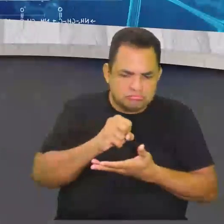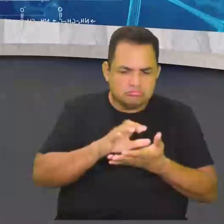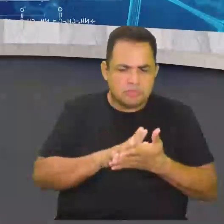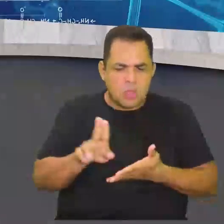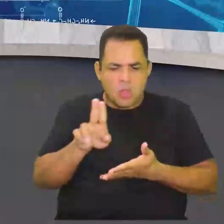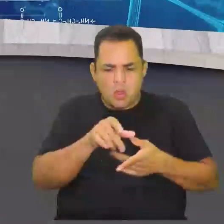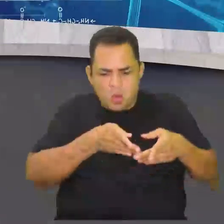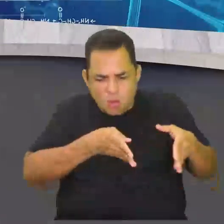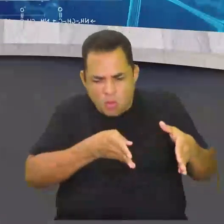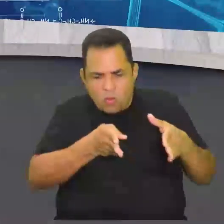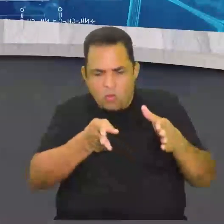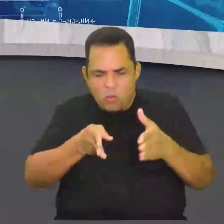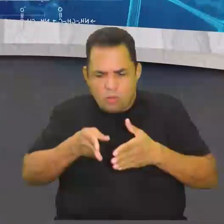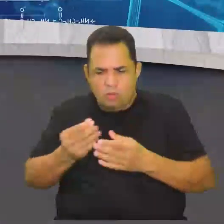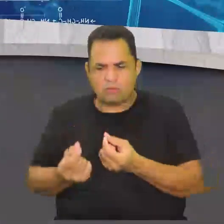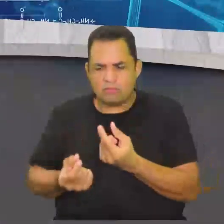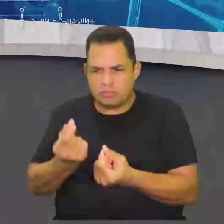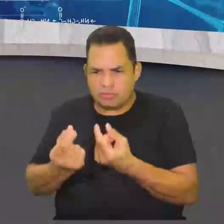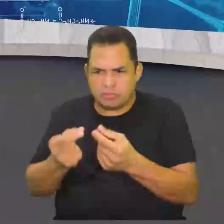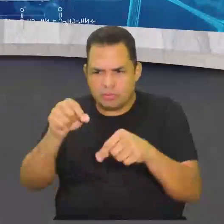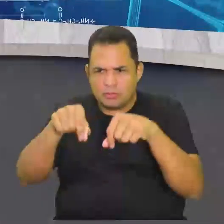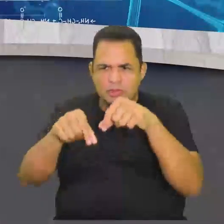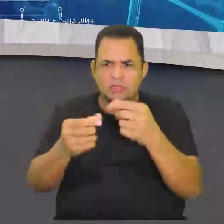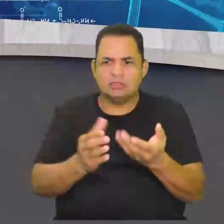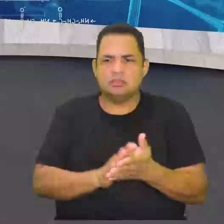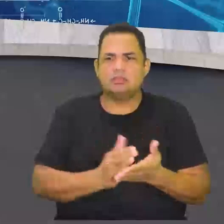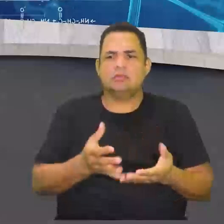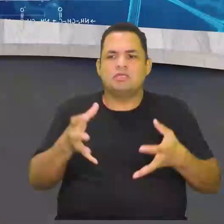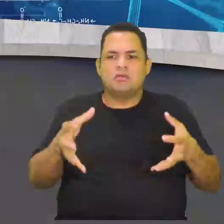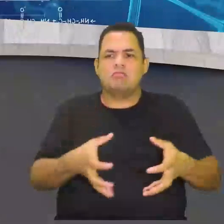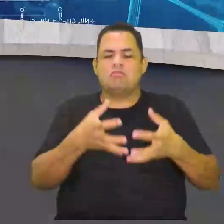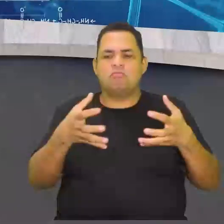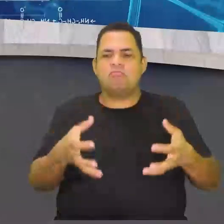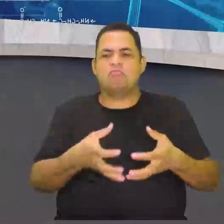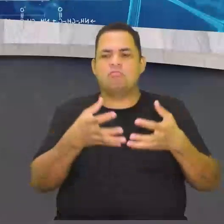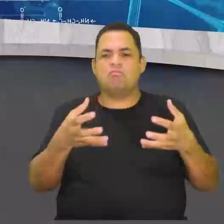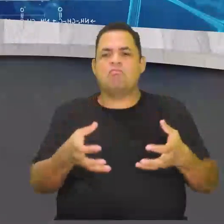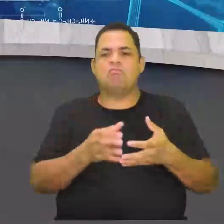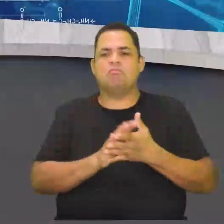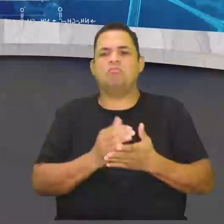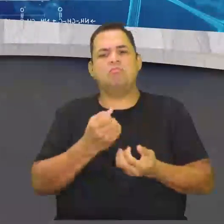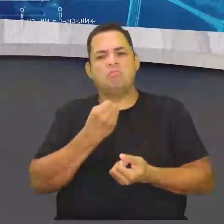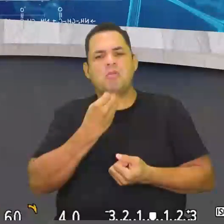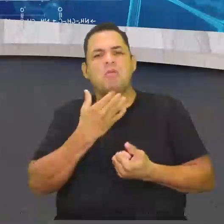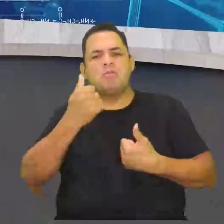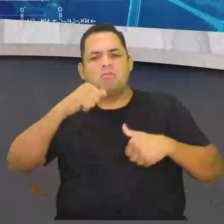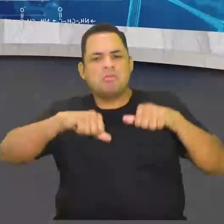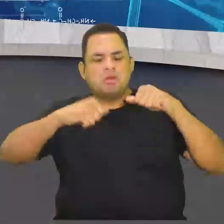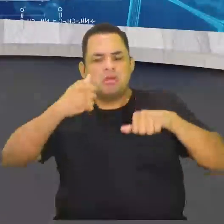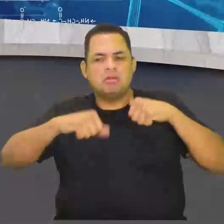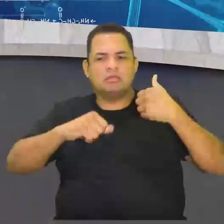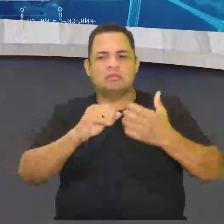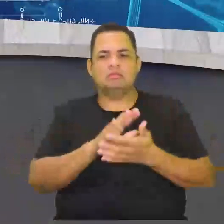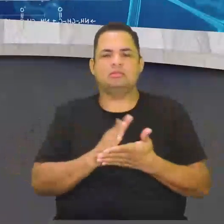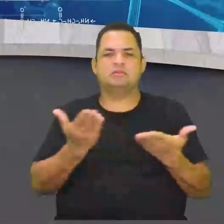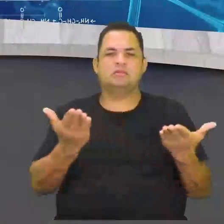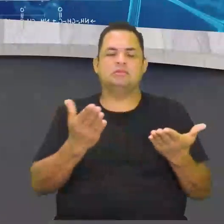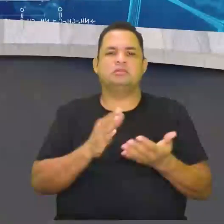já usar como adubo para ter algumas hortaliças com qualidade? São situações